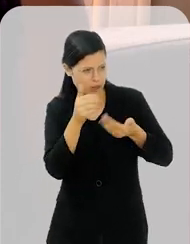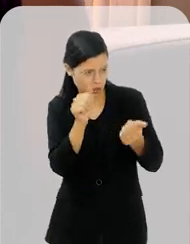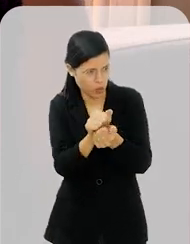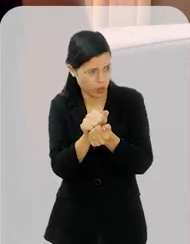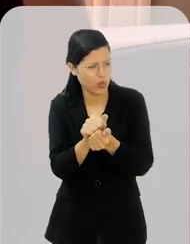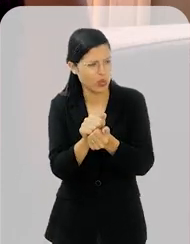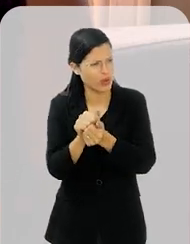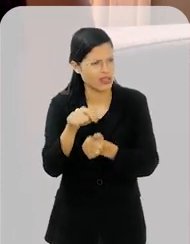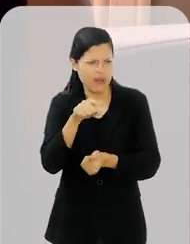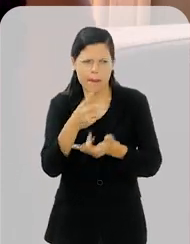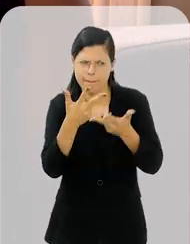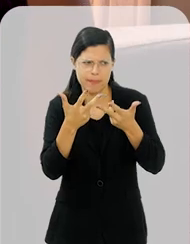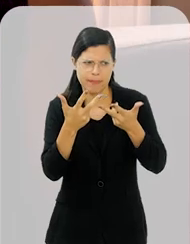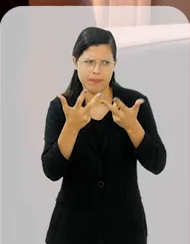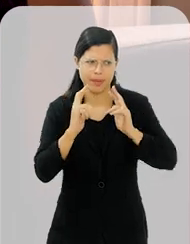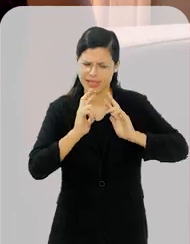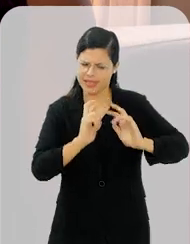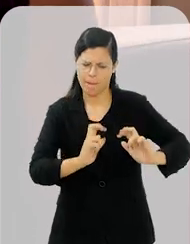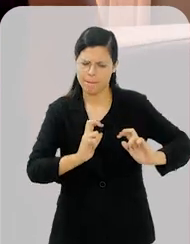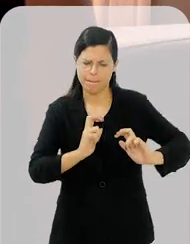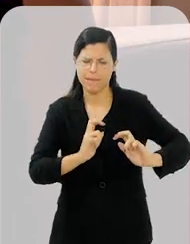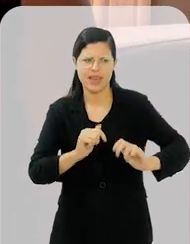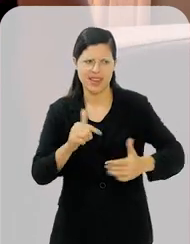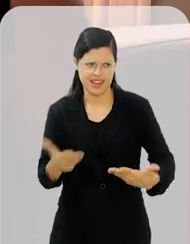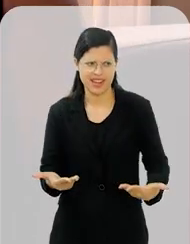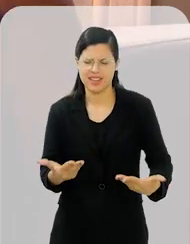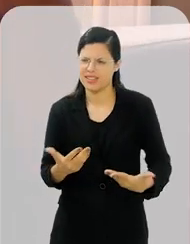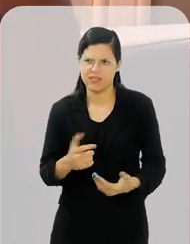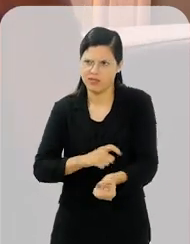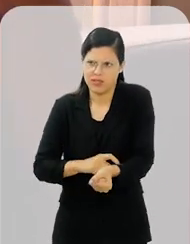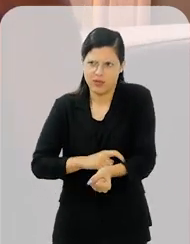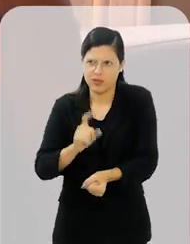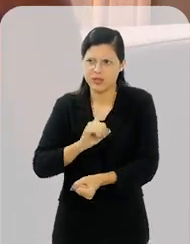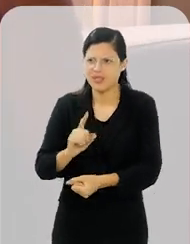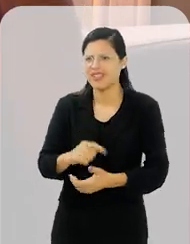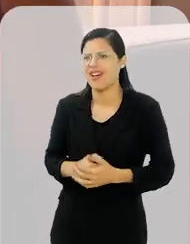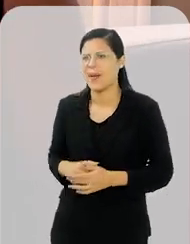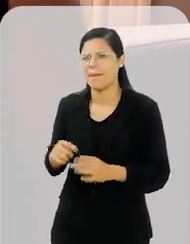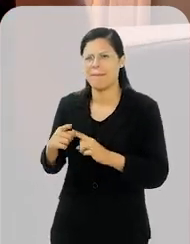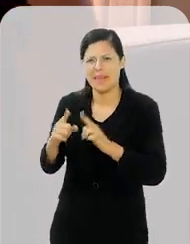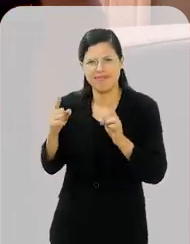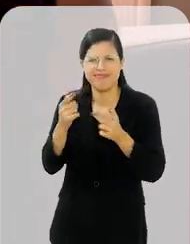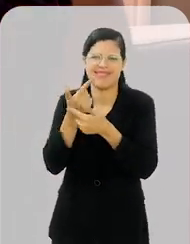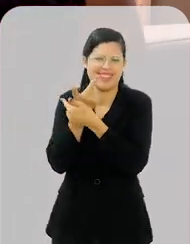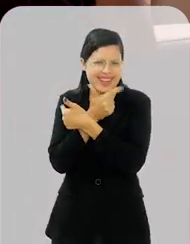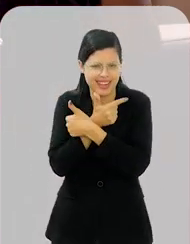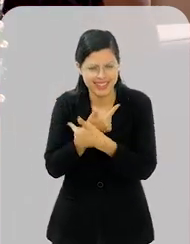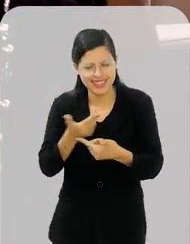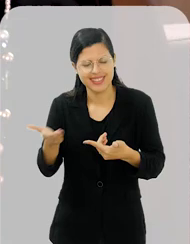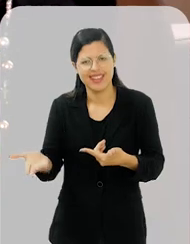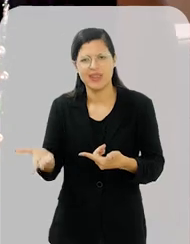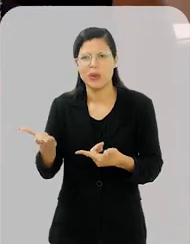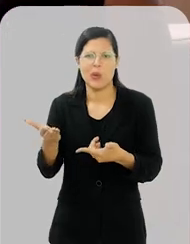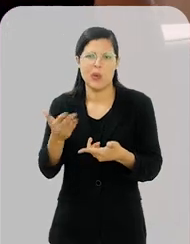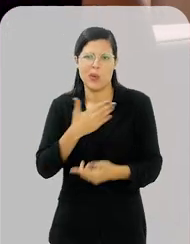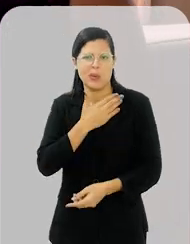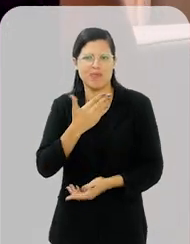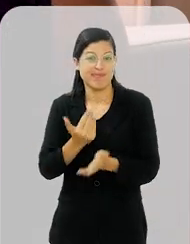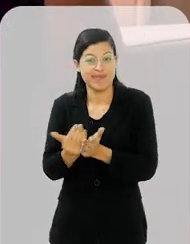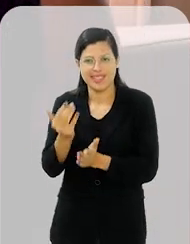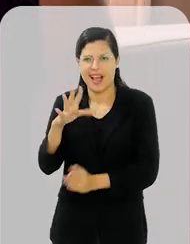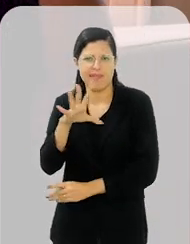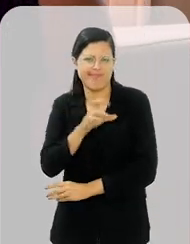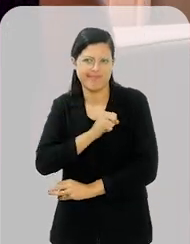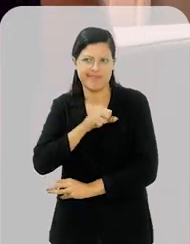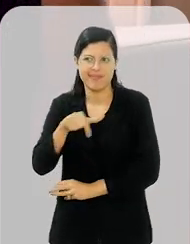comigo. Você vai almoçar comigo, você vai ver que eu não sou estressada, mas com isso vinha cantada, né? Mas muito hilário, ele e eu passei a